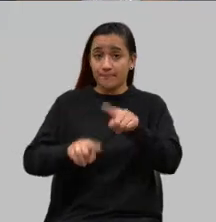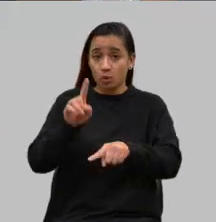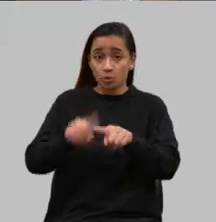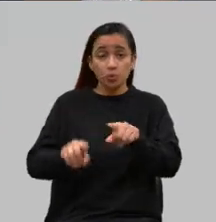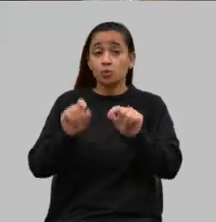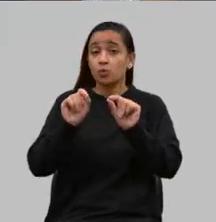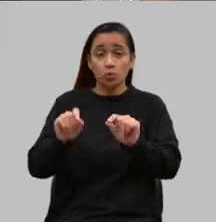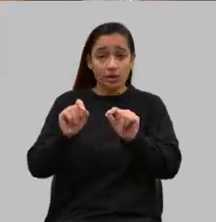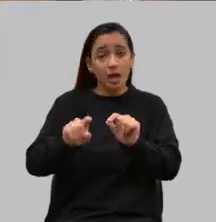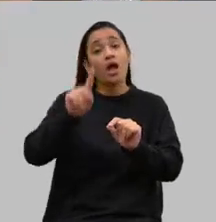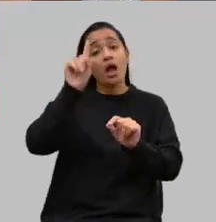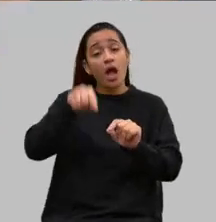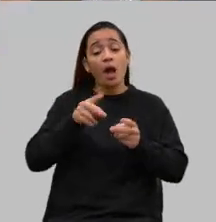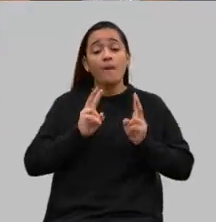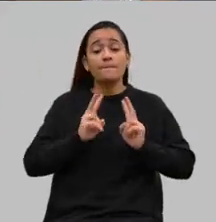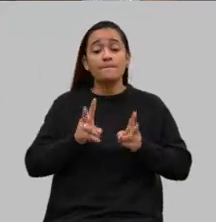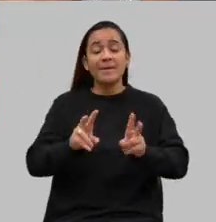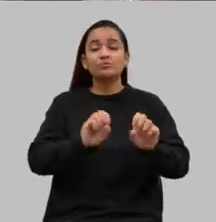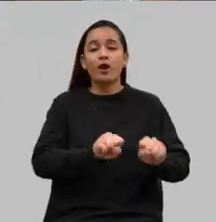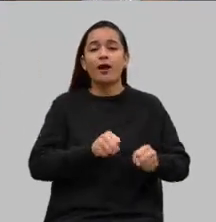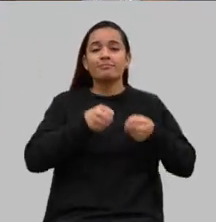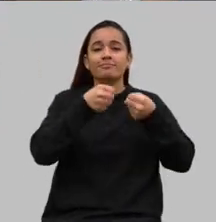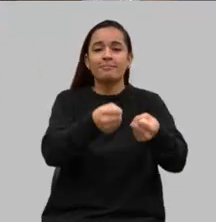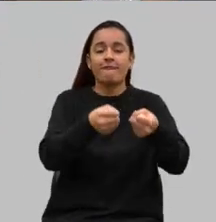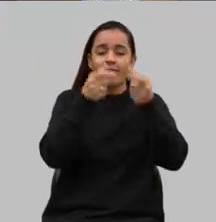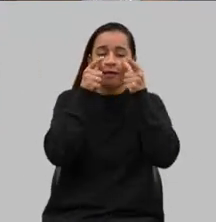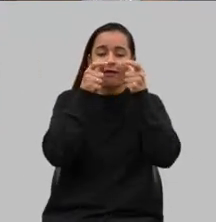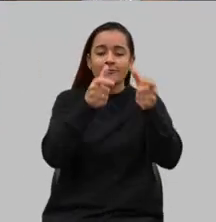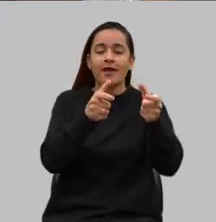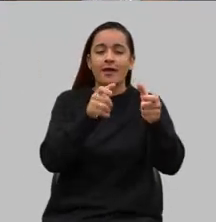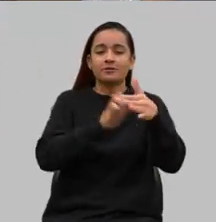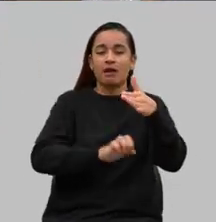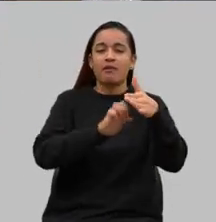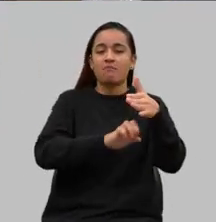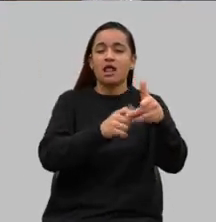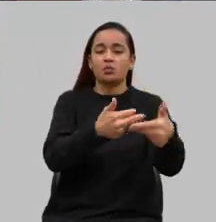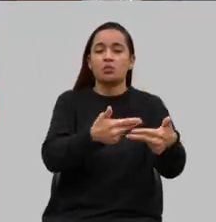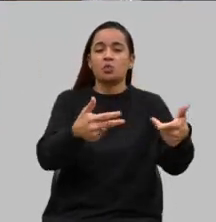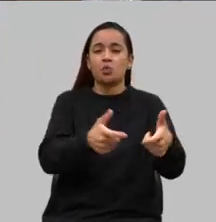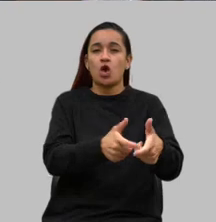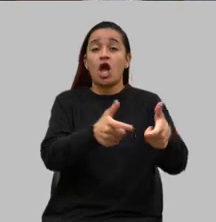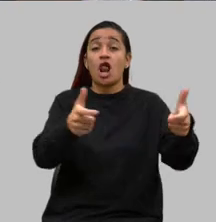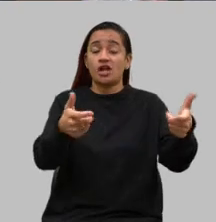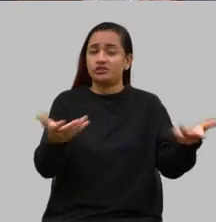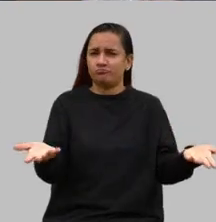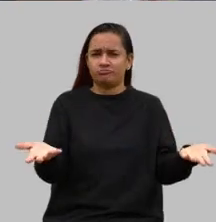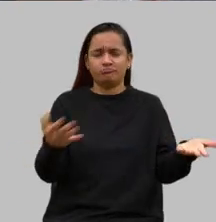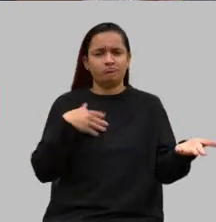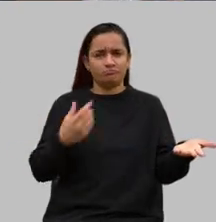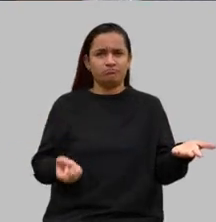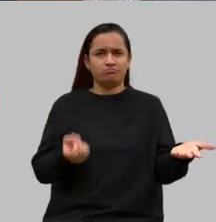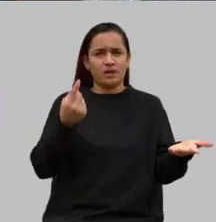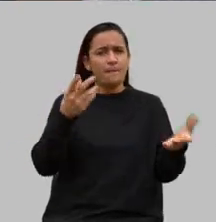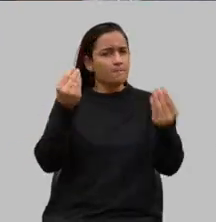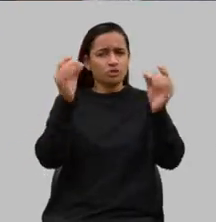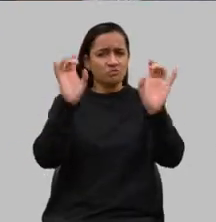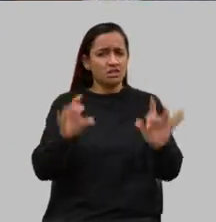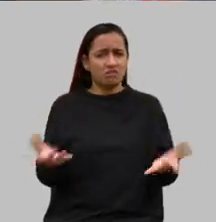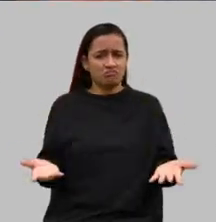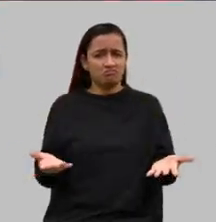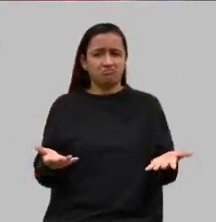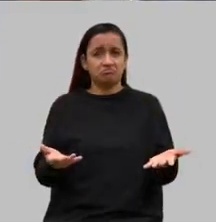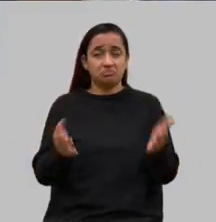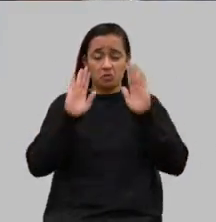mesmos que defendem os interesses de de grandes Empreendimentos não tá muito tá muito específico as